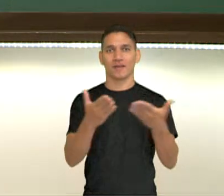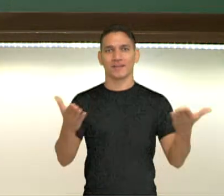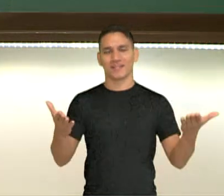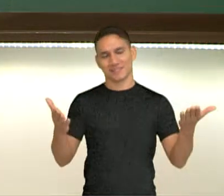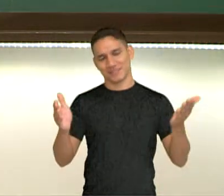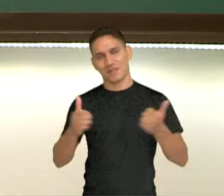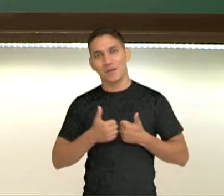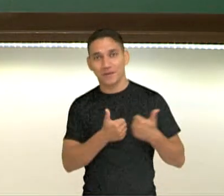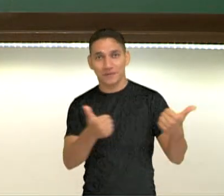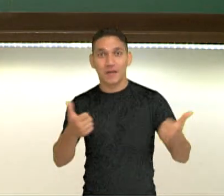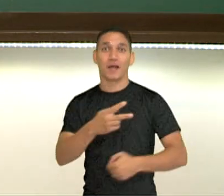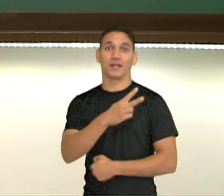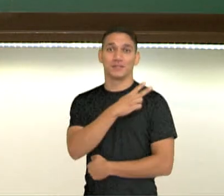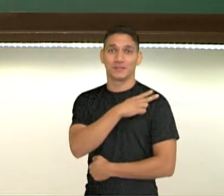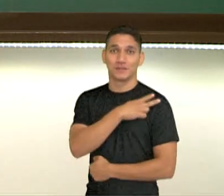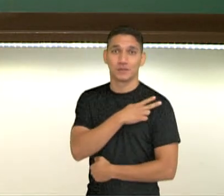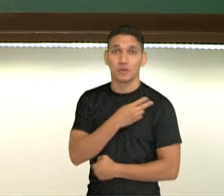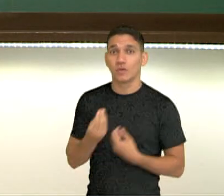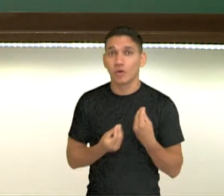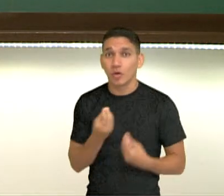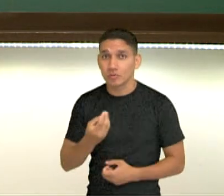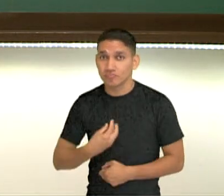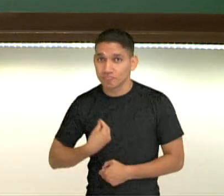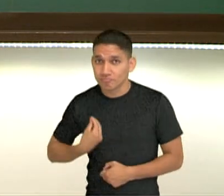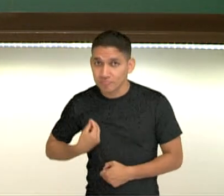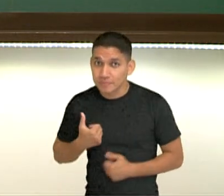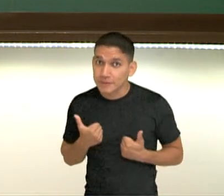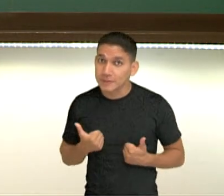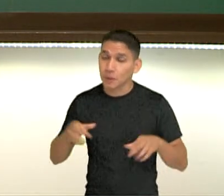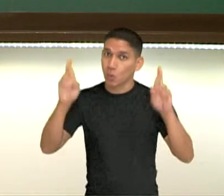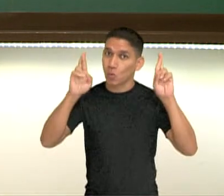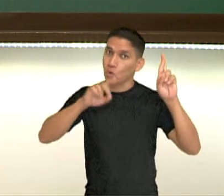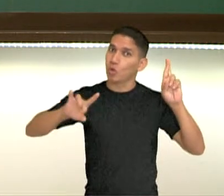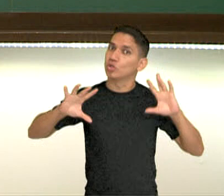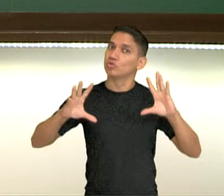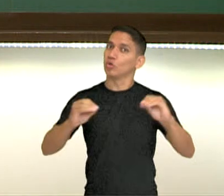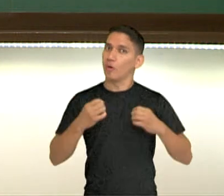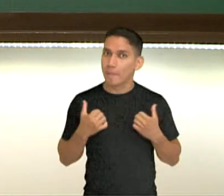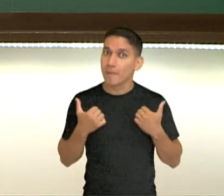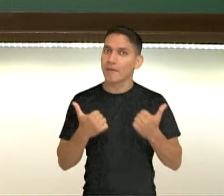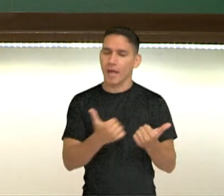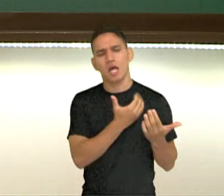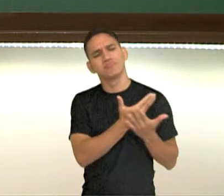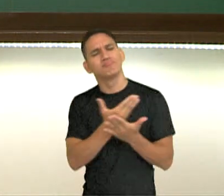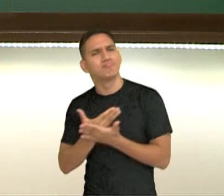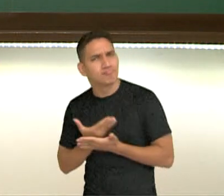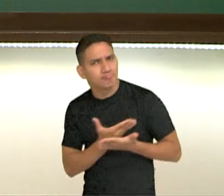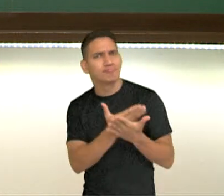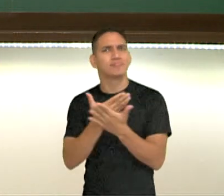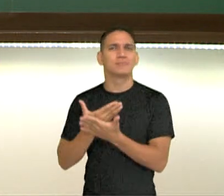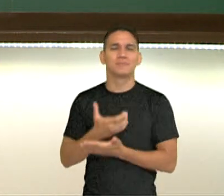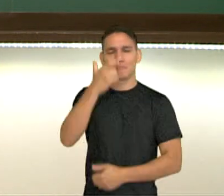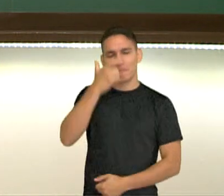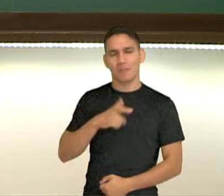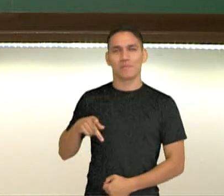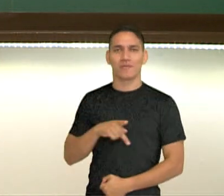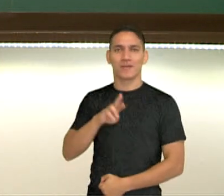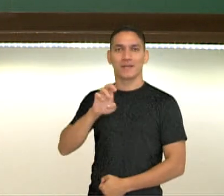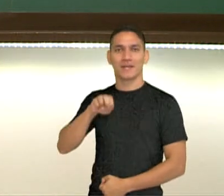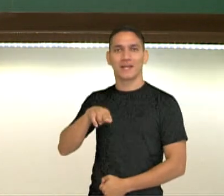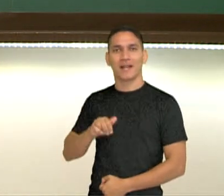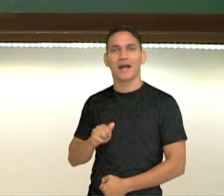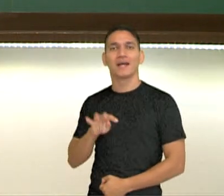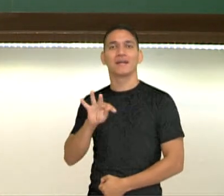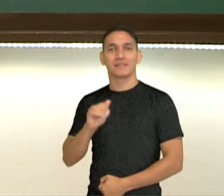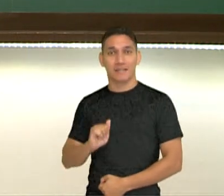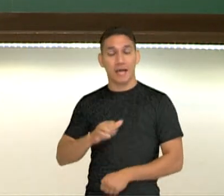Olá, pessoal do segundo ano, como é que vocês estão? Espero que estejam todos muito bem, estudando bastante. Eu sou a professora Renata, da